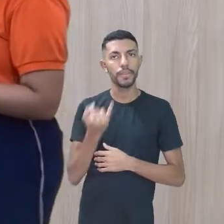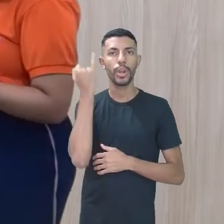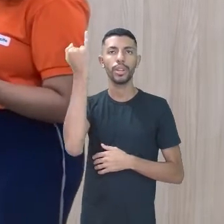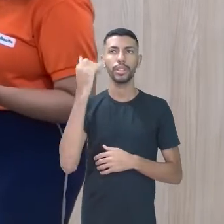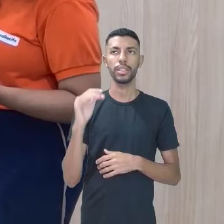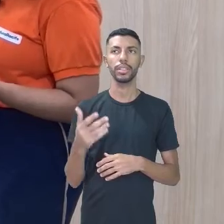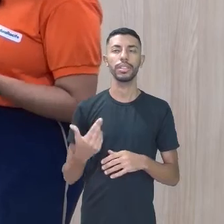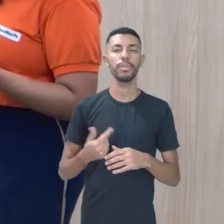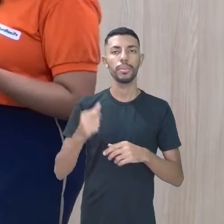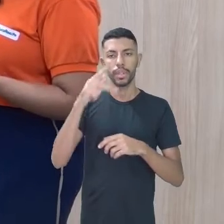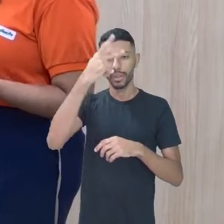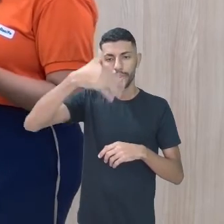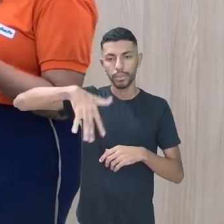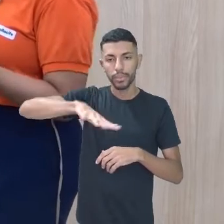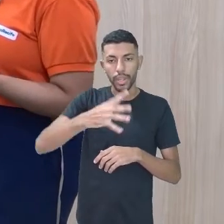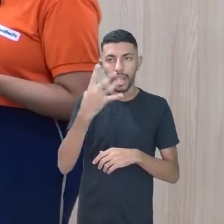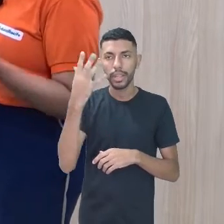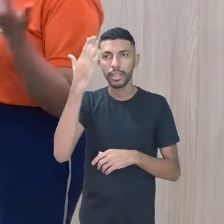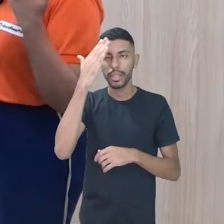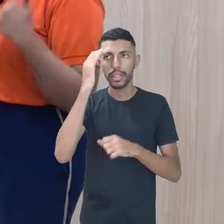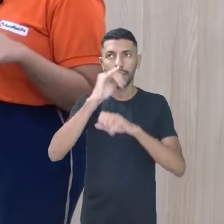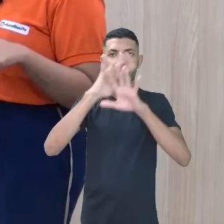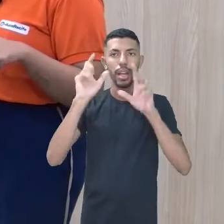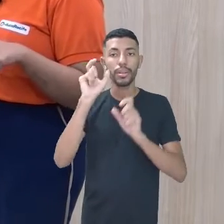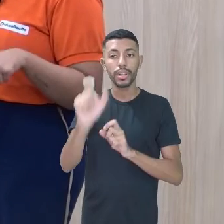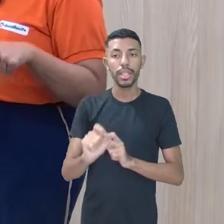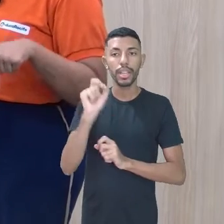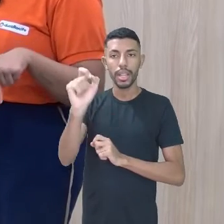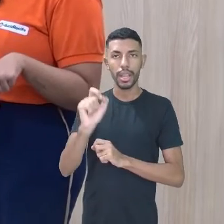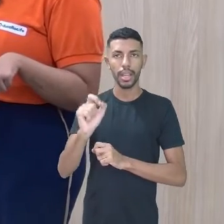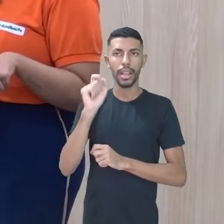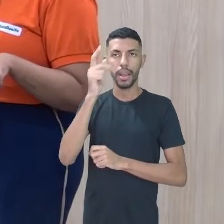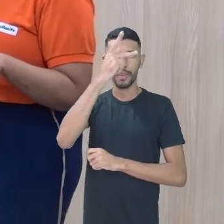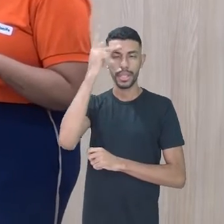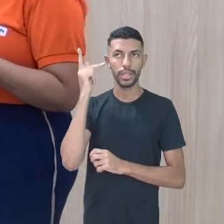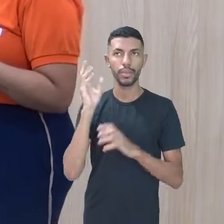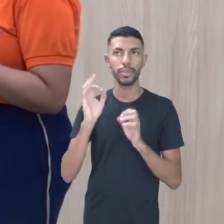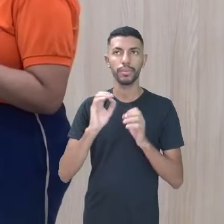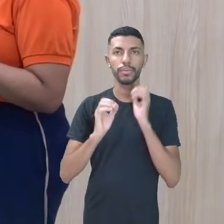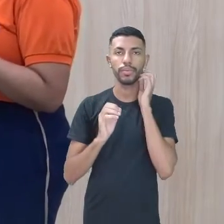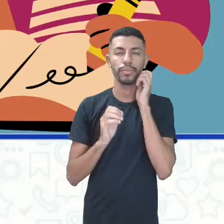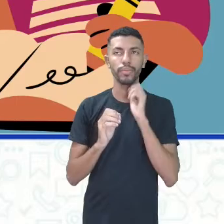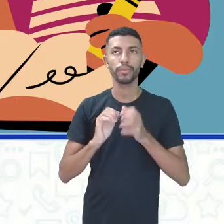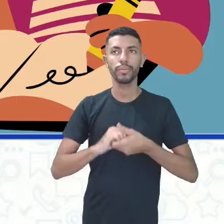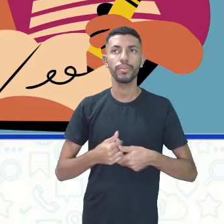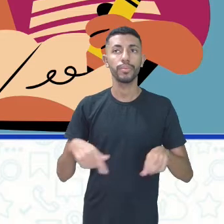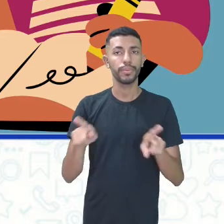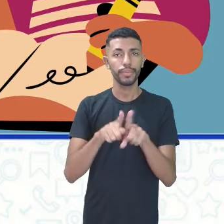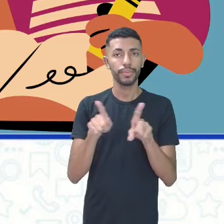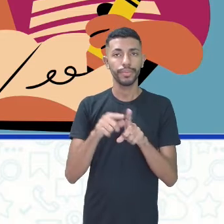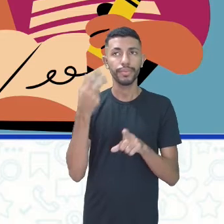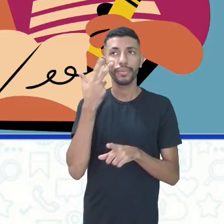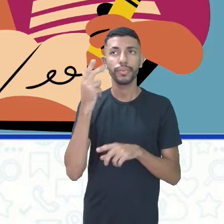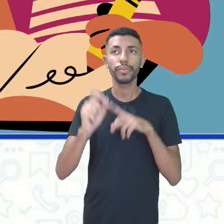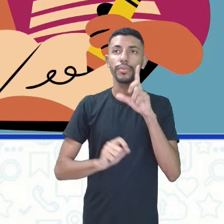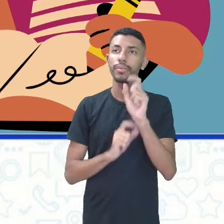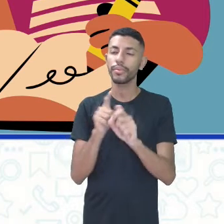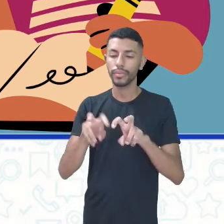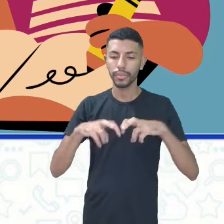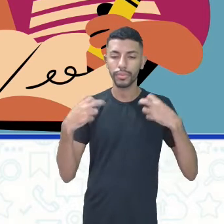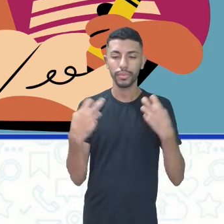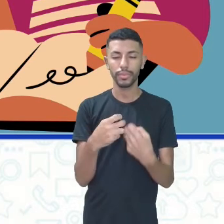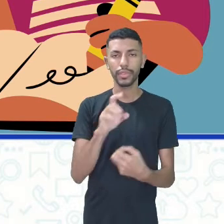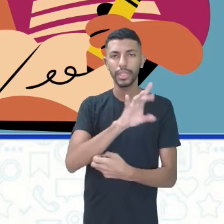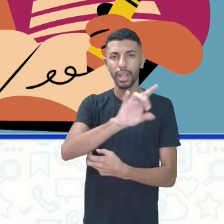para o meu público saber quem eu sou e qual é o meu lugar de autoridade dentro daquele tema. É comum também, na mesa redonda, que